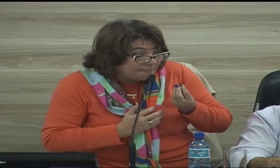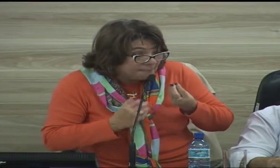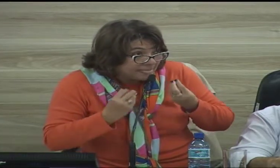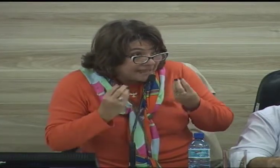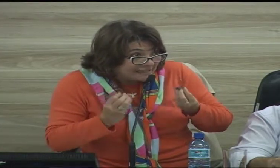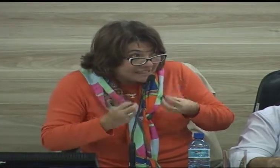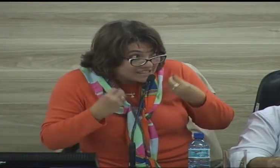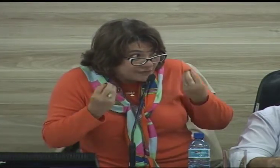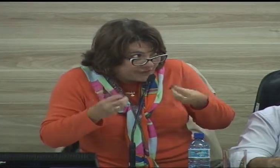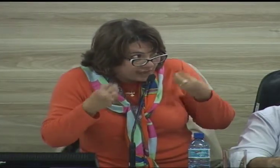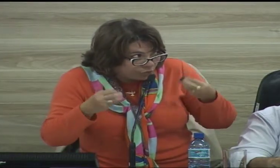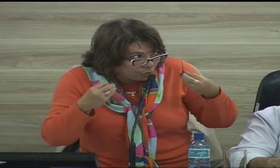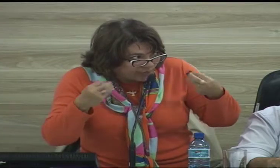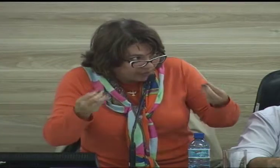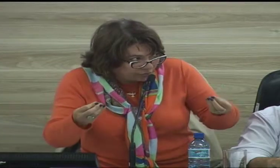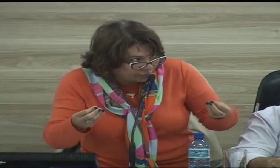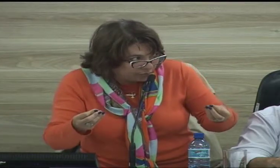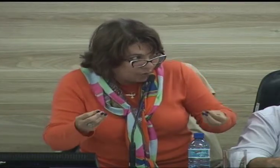acaba